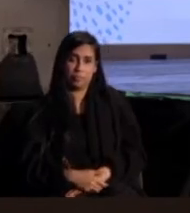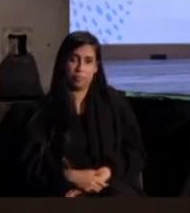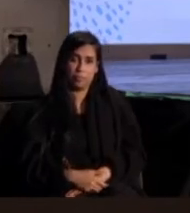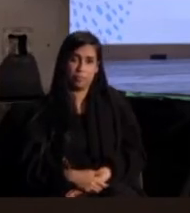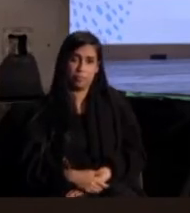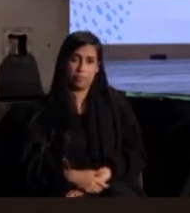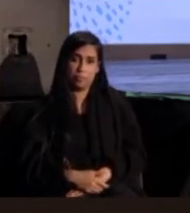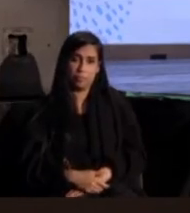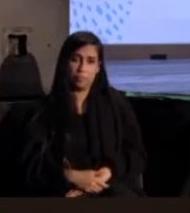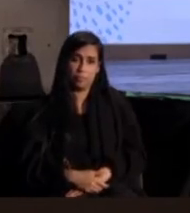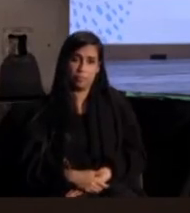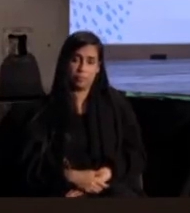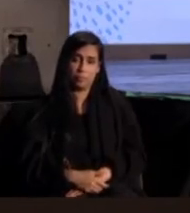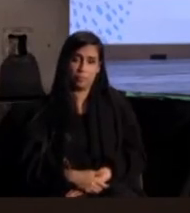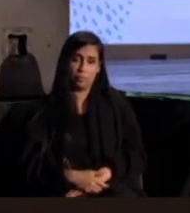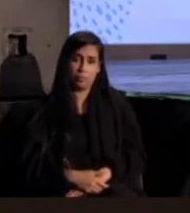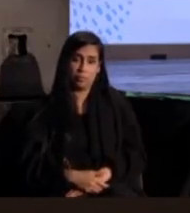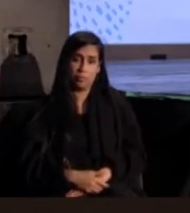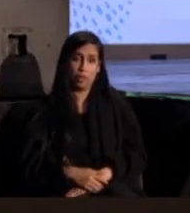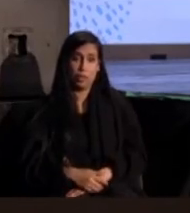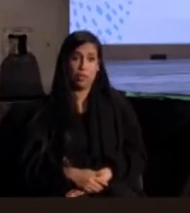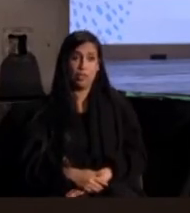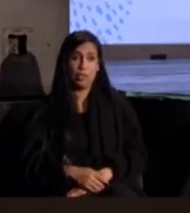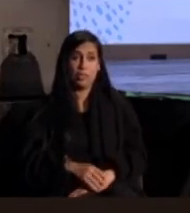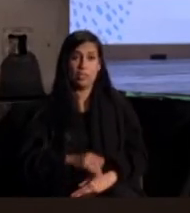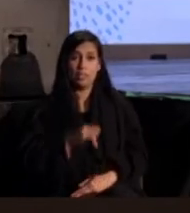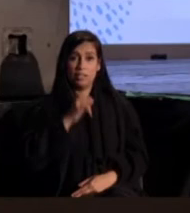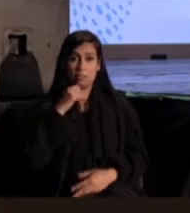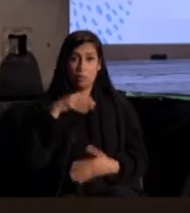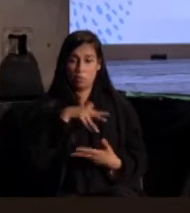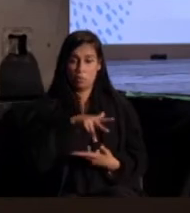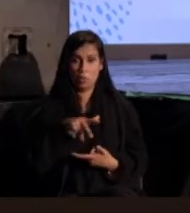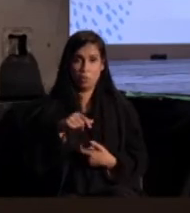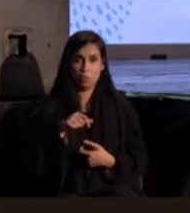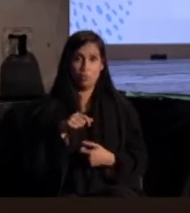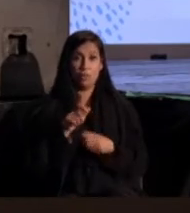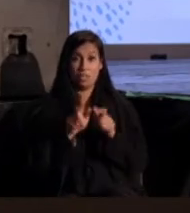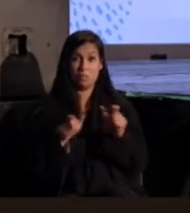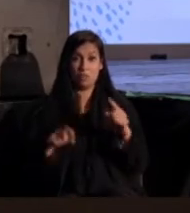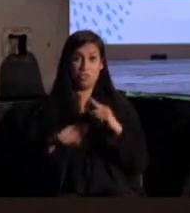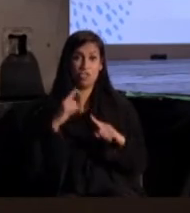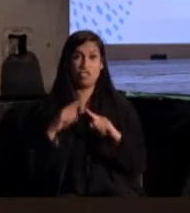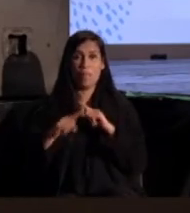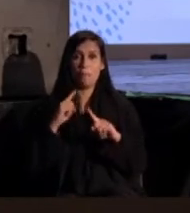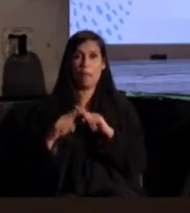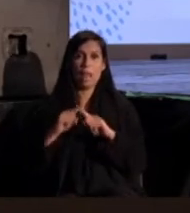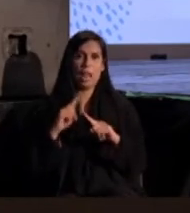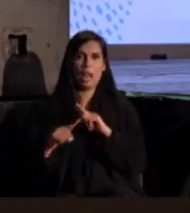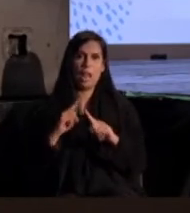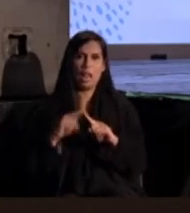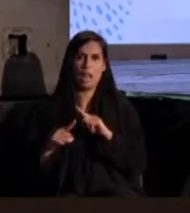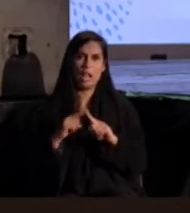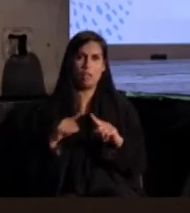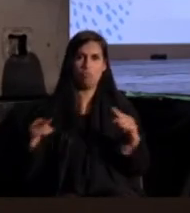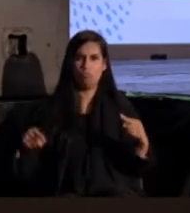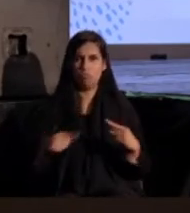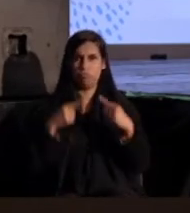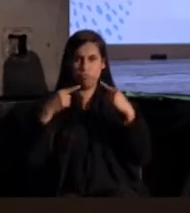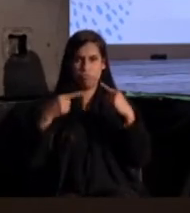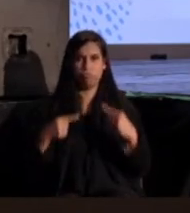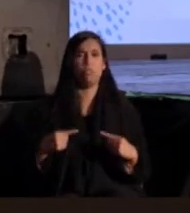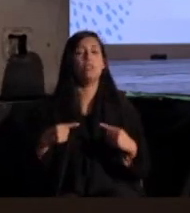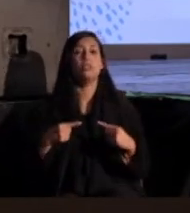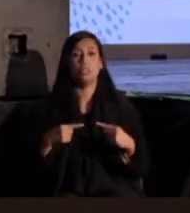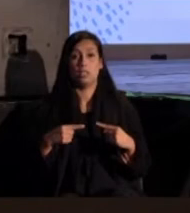uma disputa de corda de força, né? De um lado, vai para um lado, vai para outro, e tem uma certa imprevisibilidade. Mas